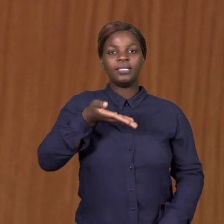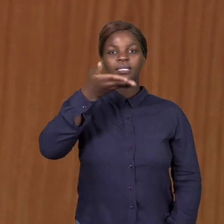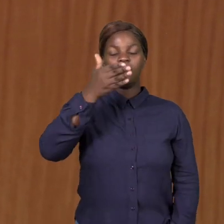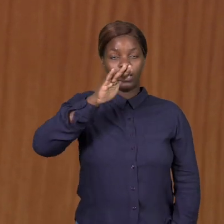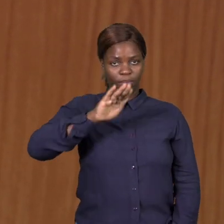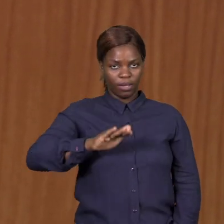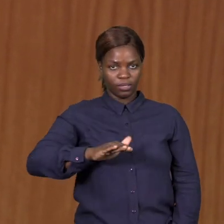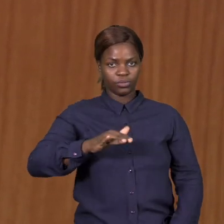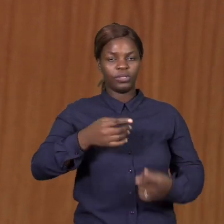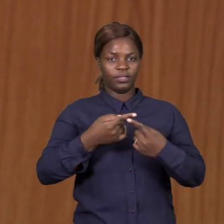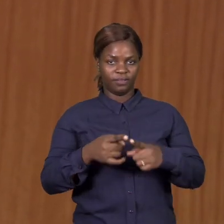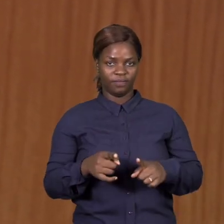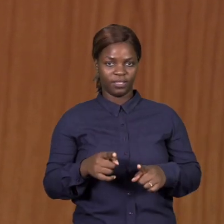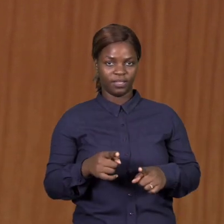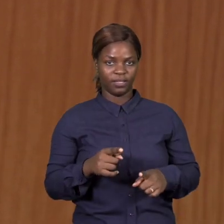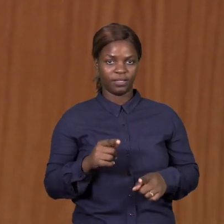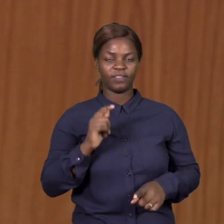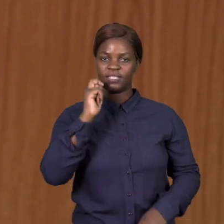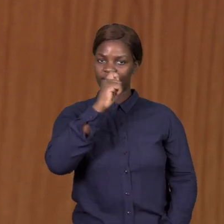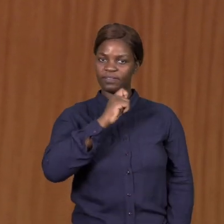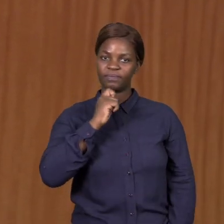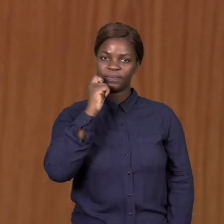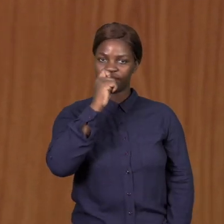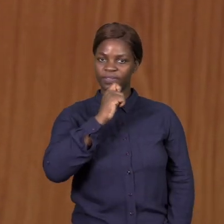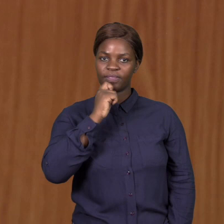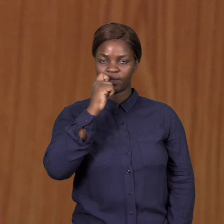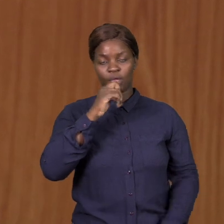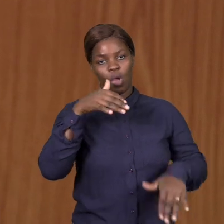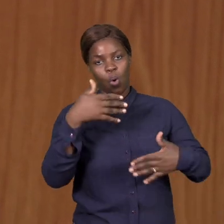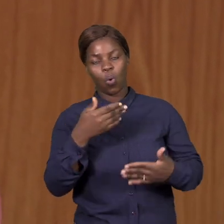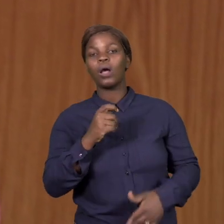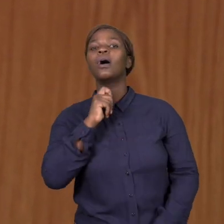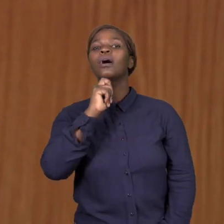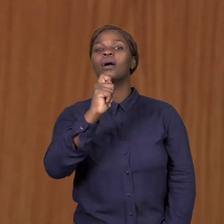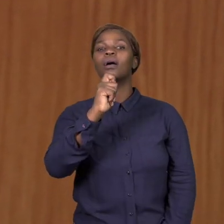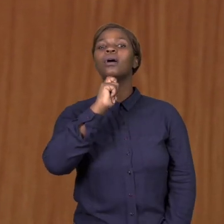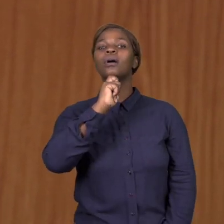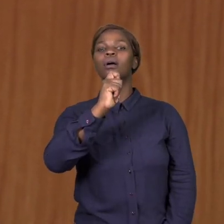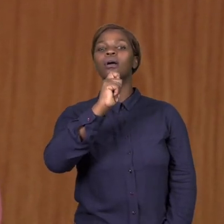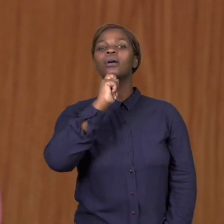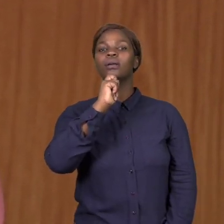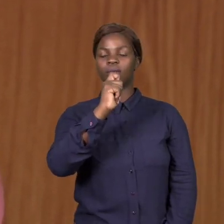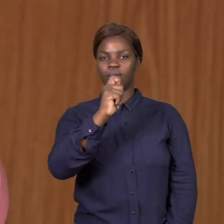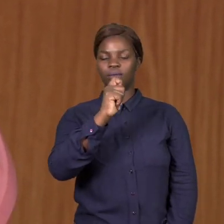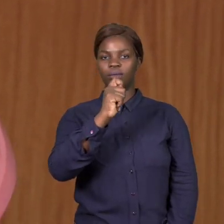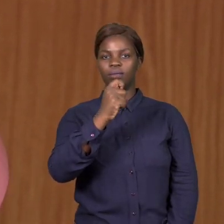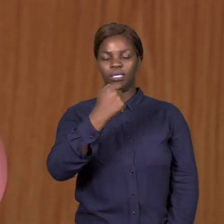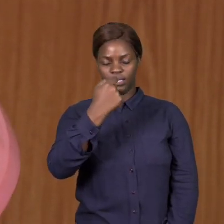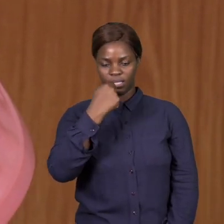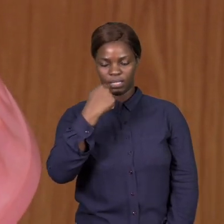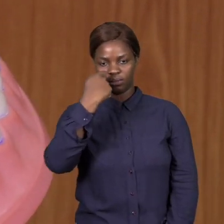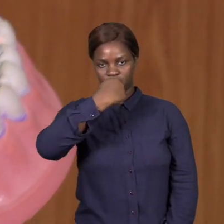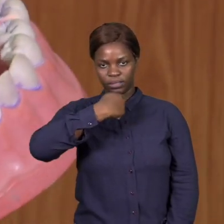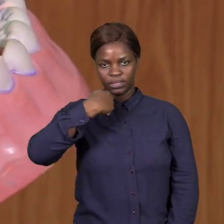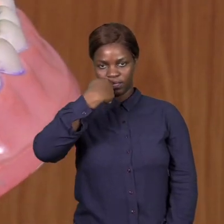vamos fazer um movimento de vai e vem, de vassoura, não é? E aqui circular, por dentro circular